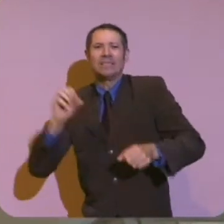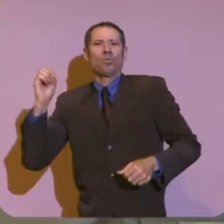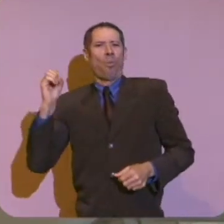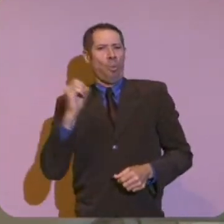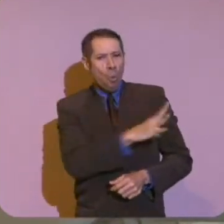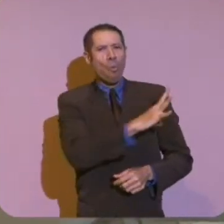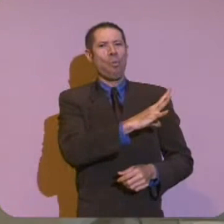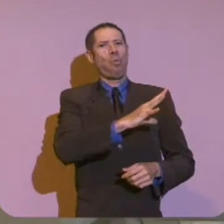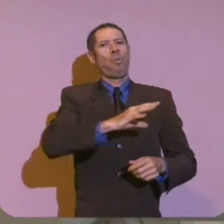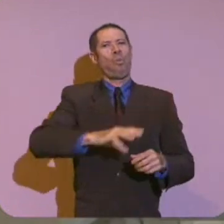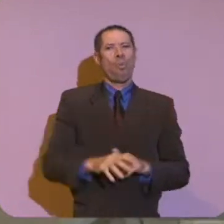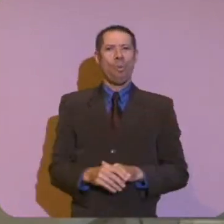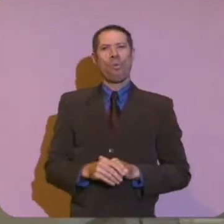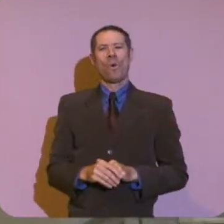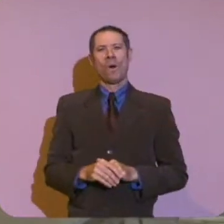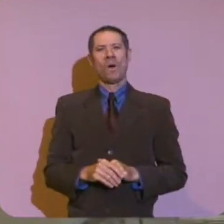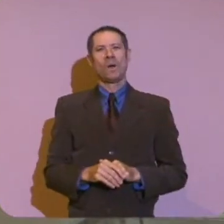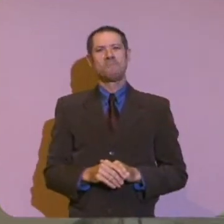de novo.